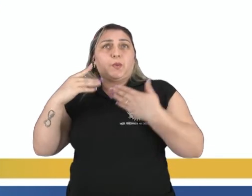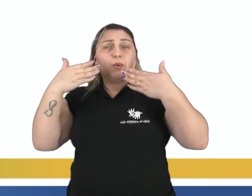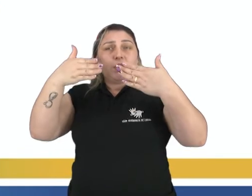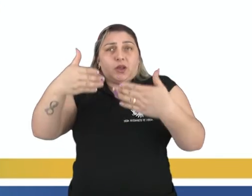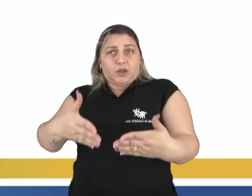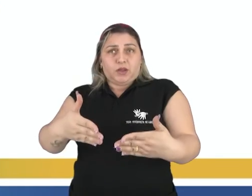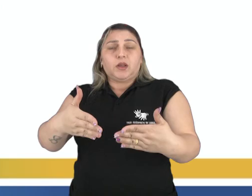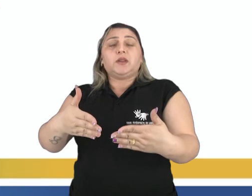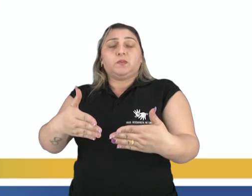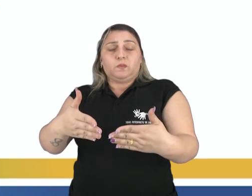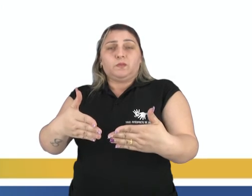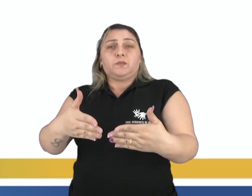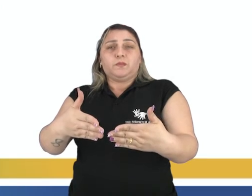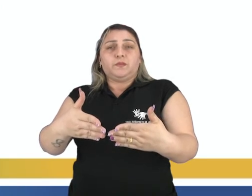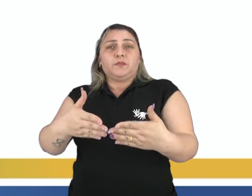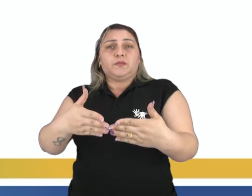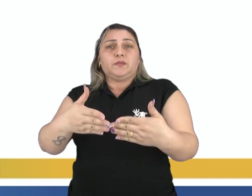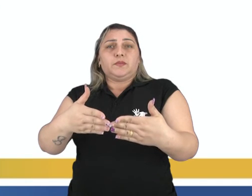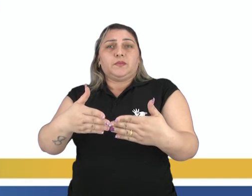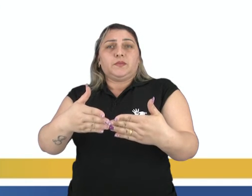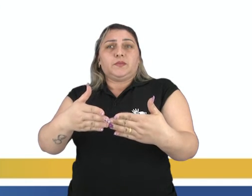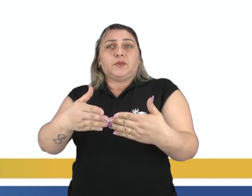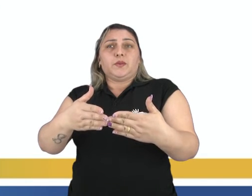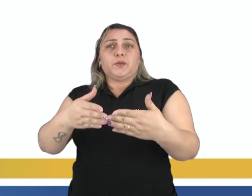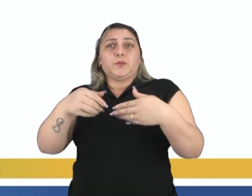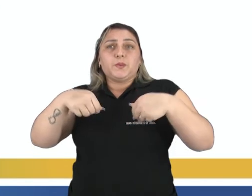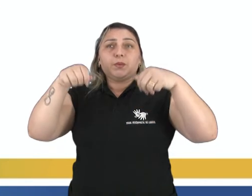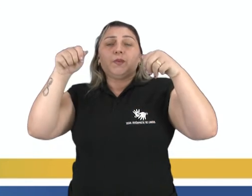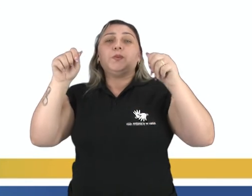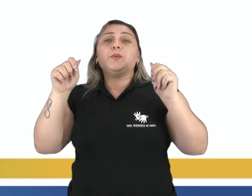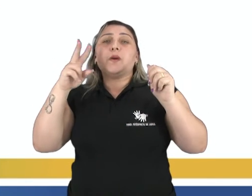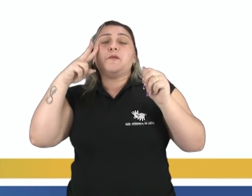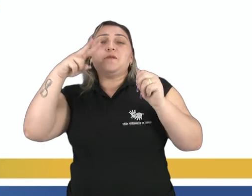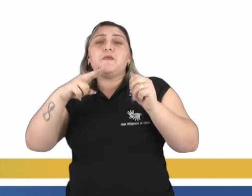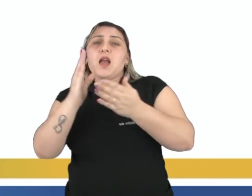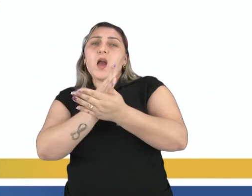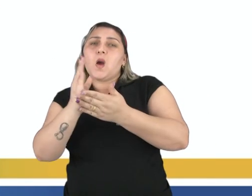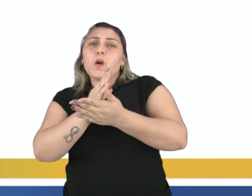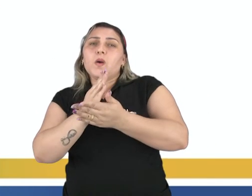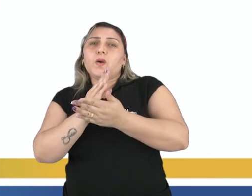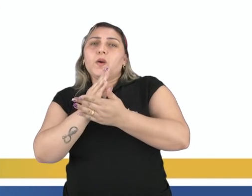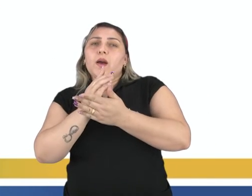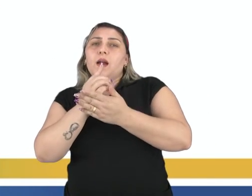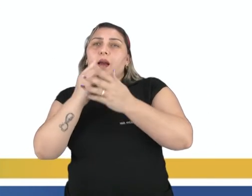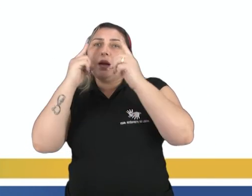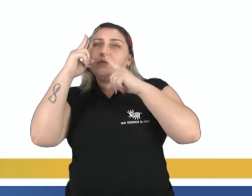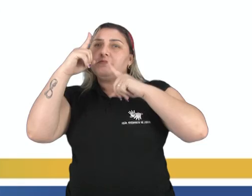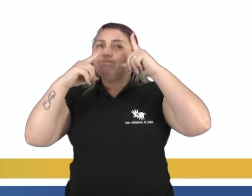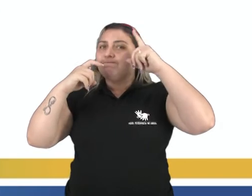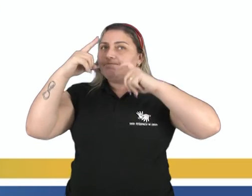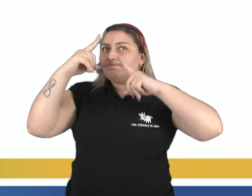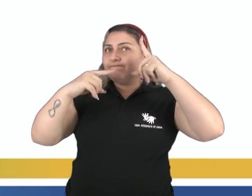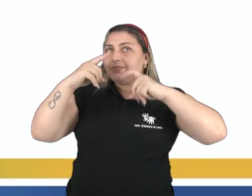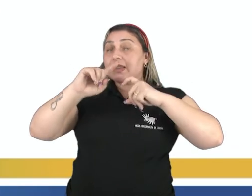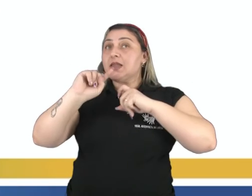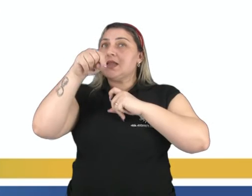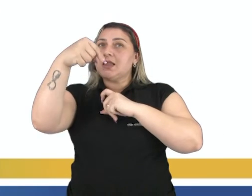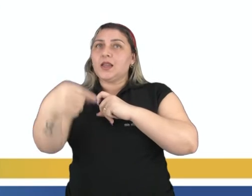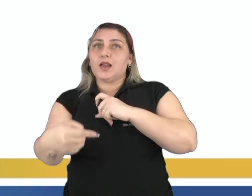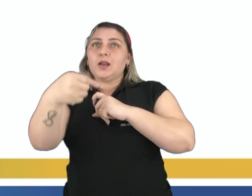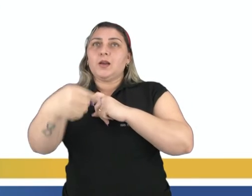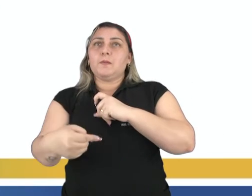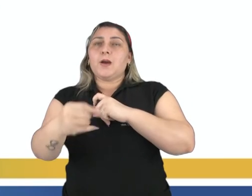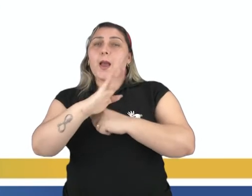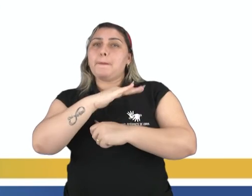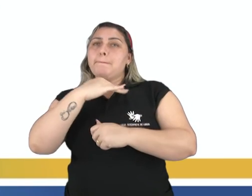chegado ao cadáver, levantara o lenço e contemplara por alguns instantes as feições defuntas. Depois, como se